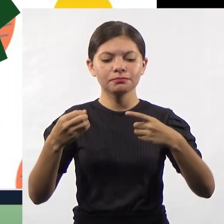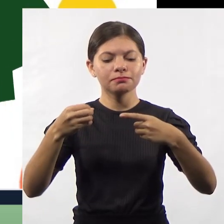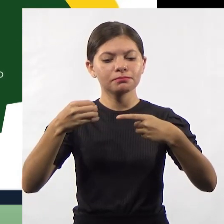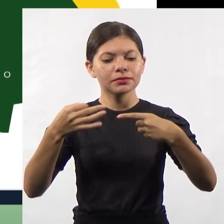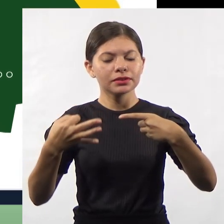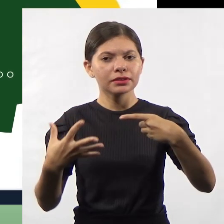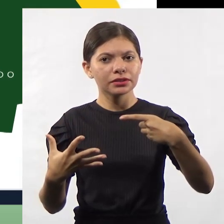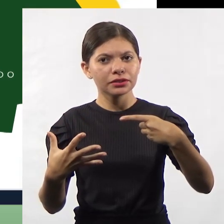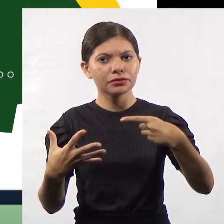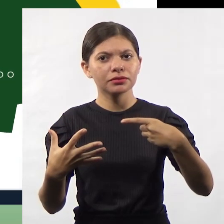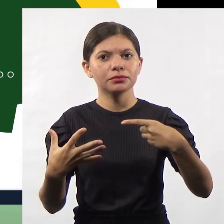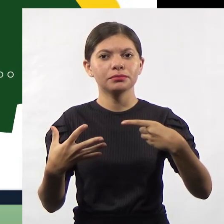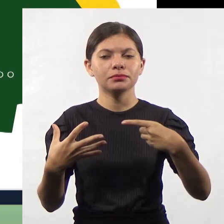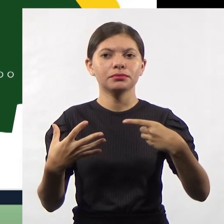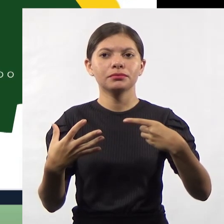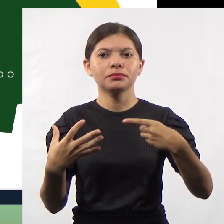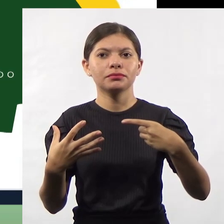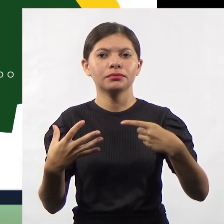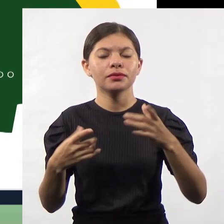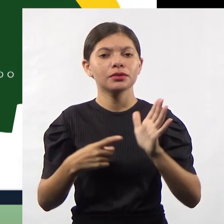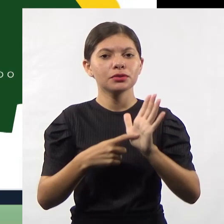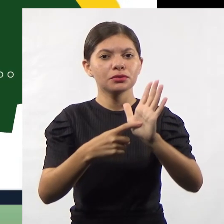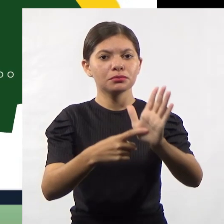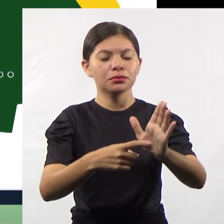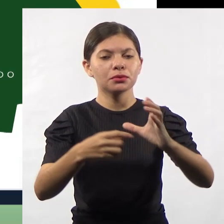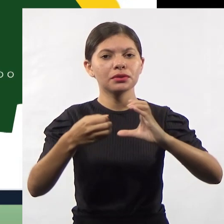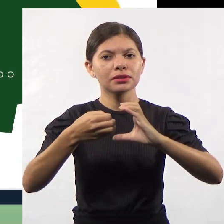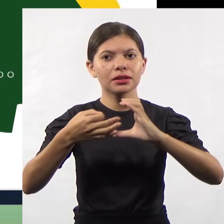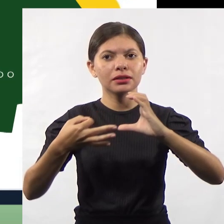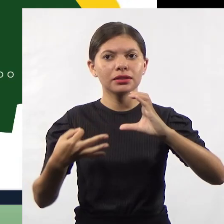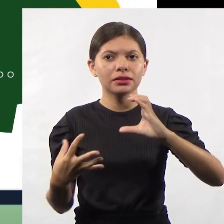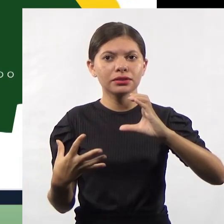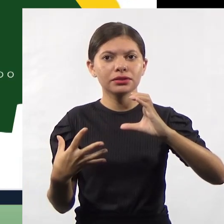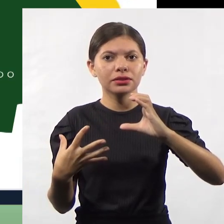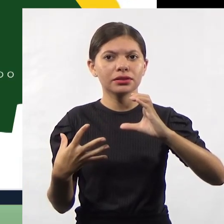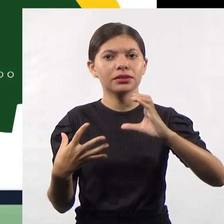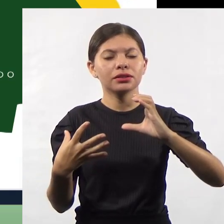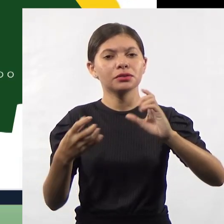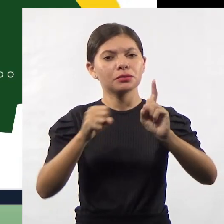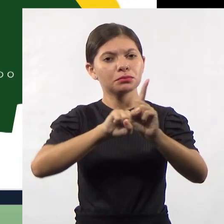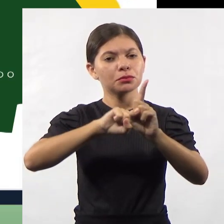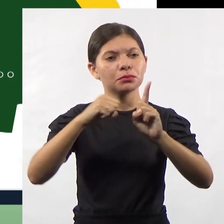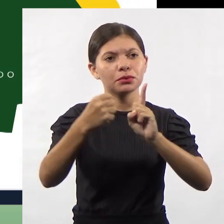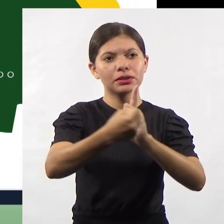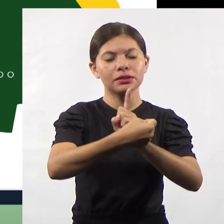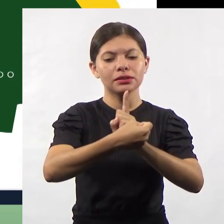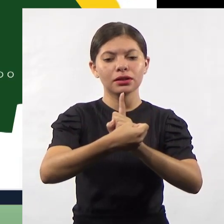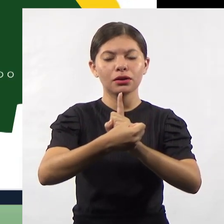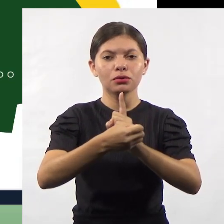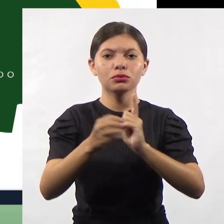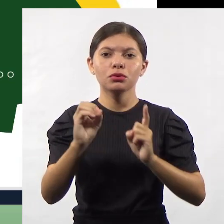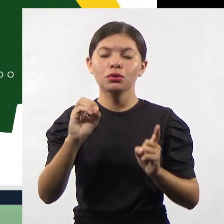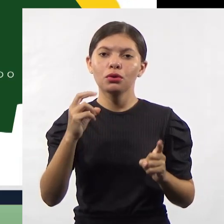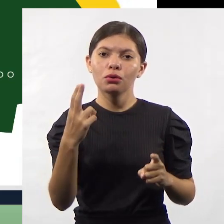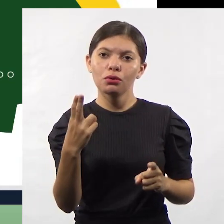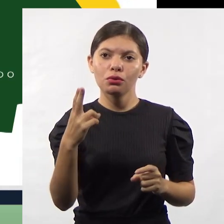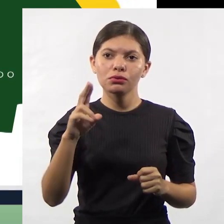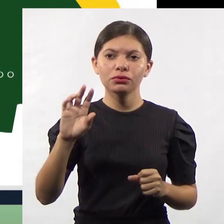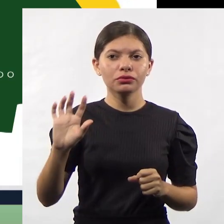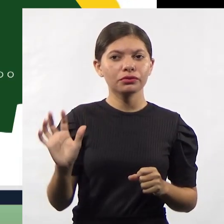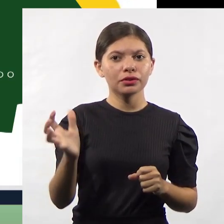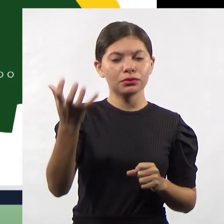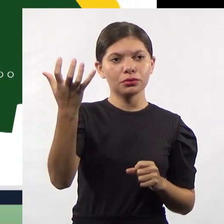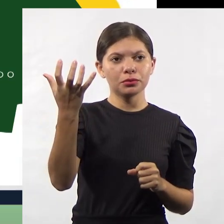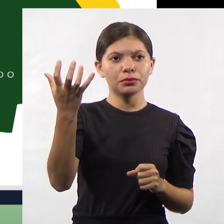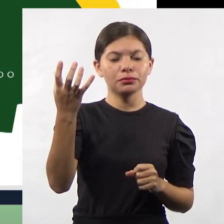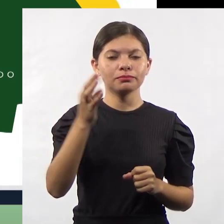as características de uma determinada população ou fenômeno, demandando técnicas padronizadas de coleta de dados. E se é assim,